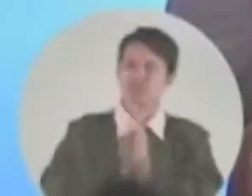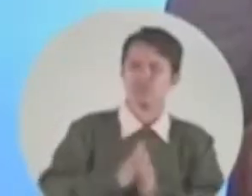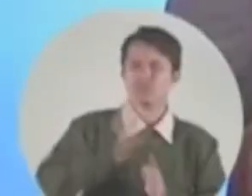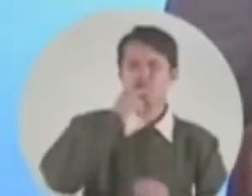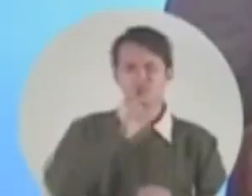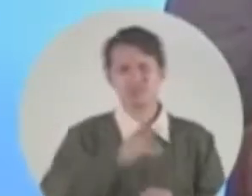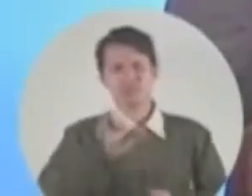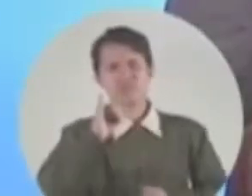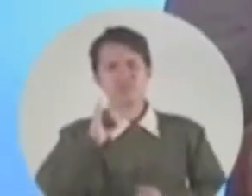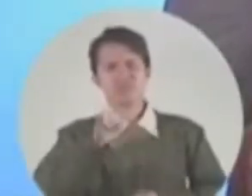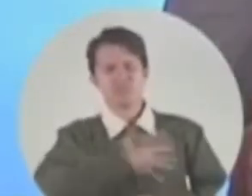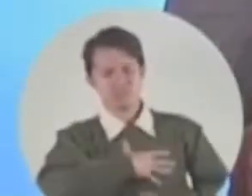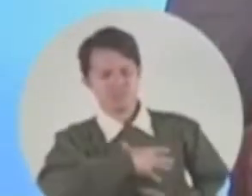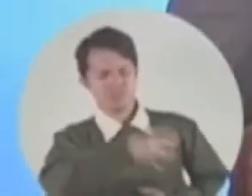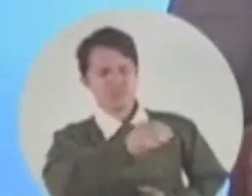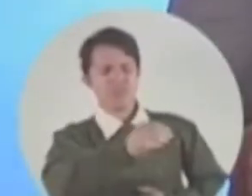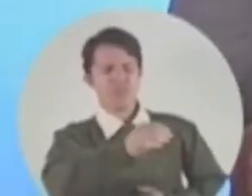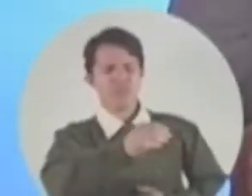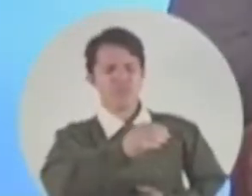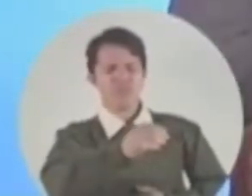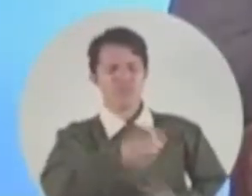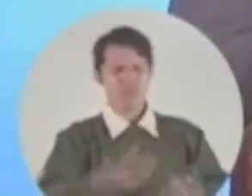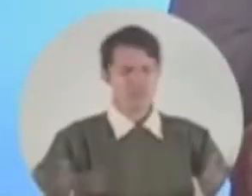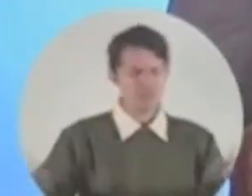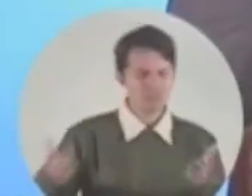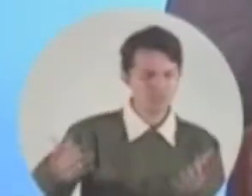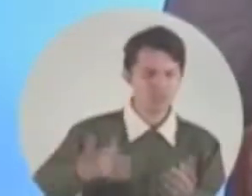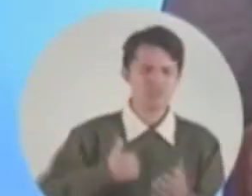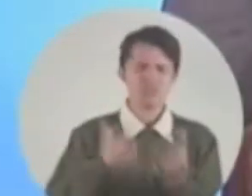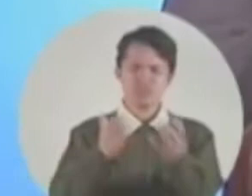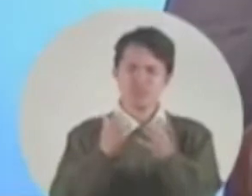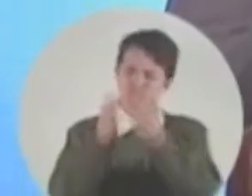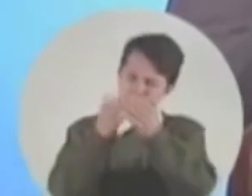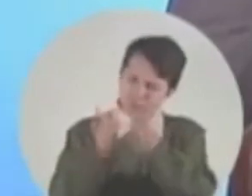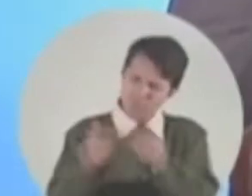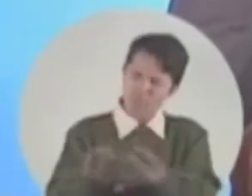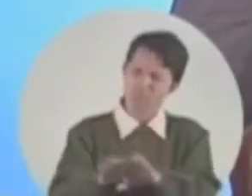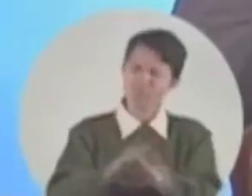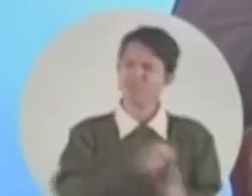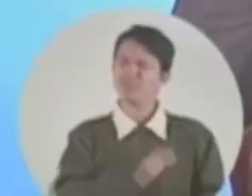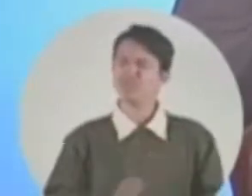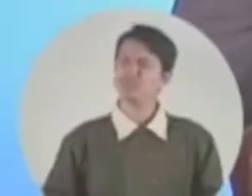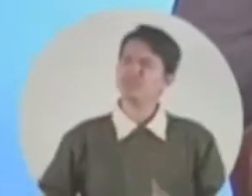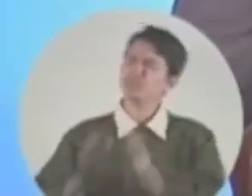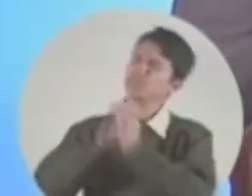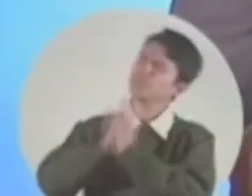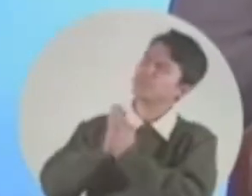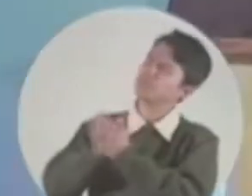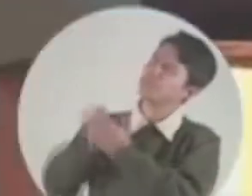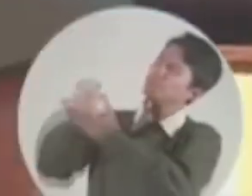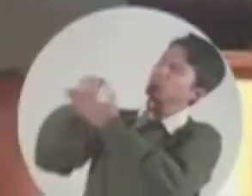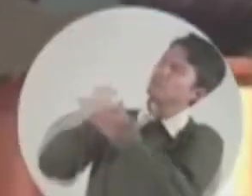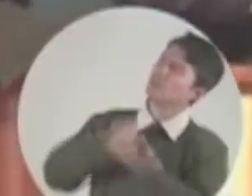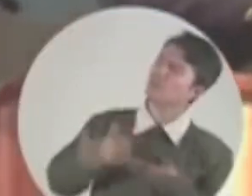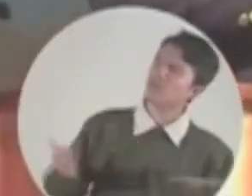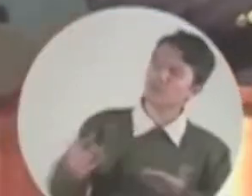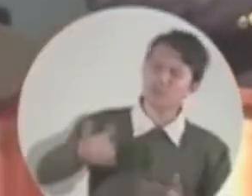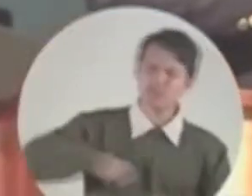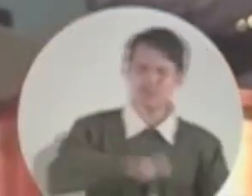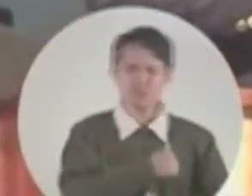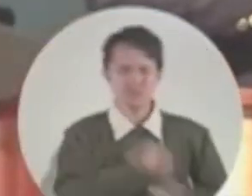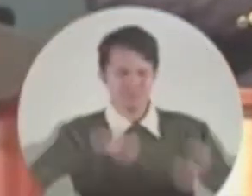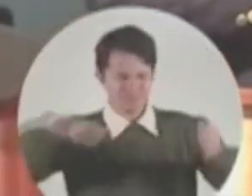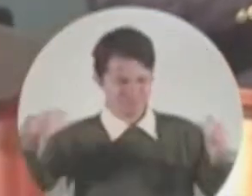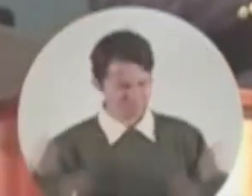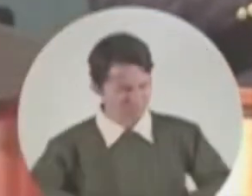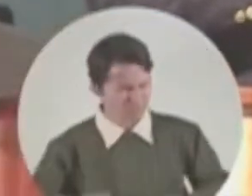adorar ao Pai e ao Filho. E eu quero te pedir, ó Senhor, manda o teu Espírito nos ajudar agora. É